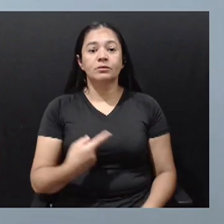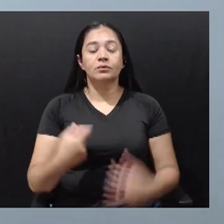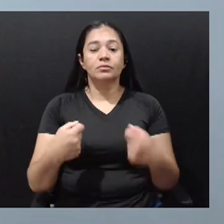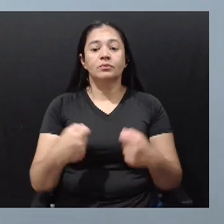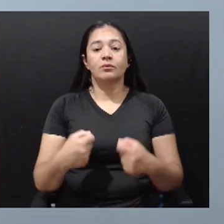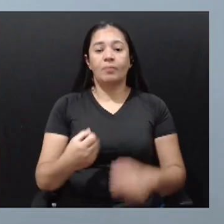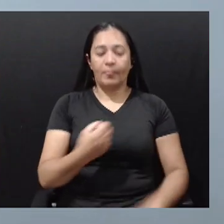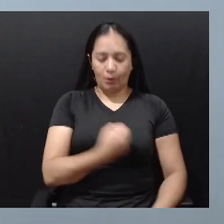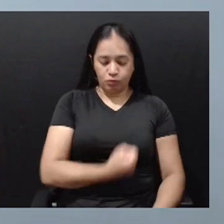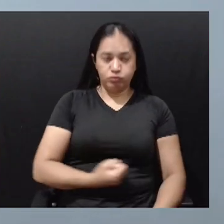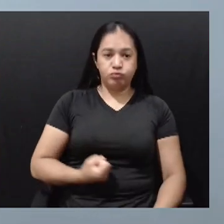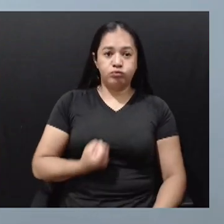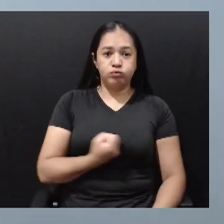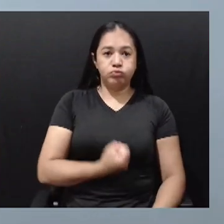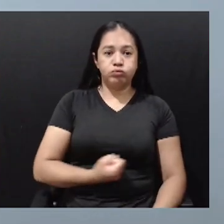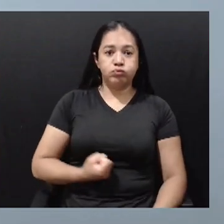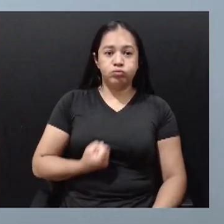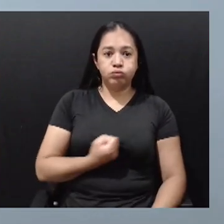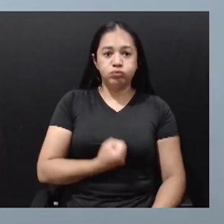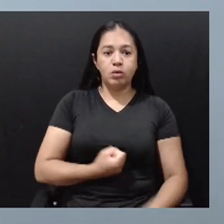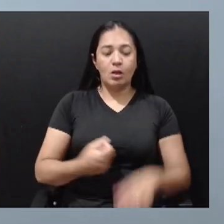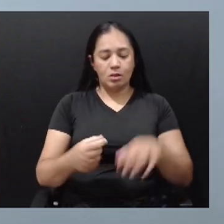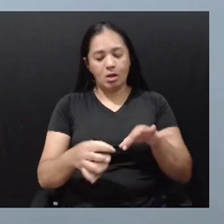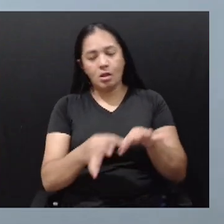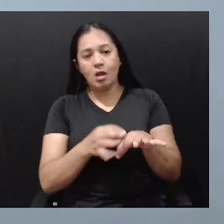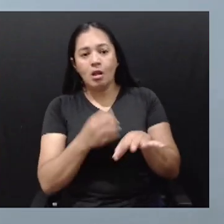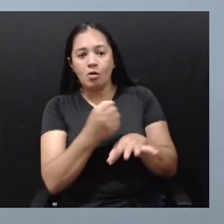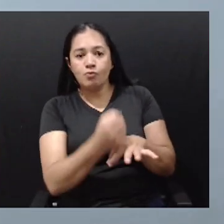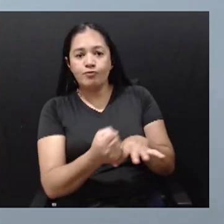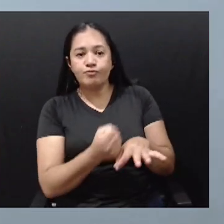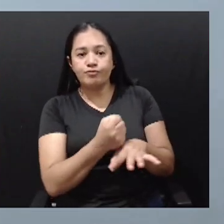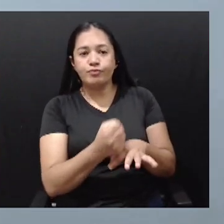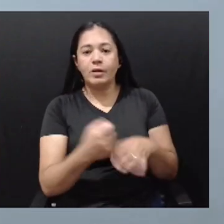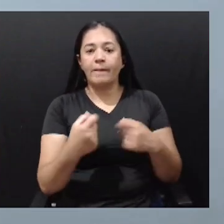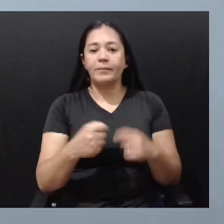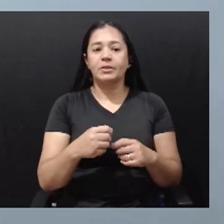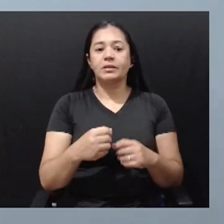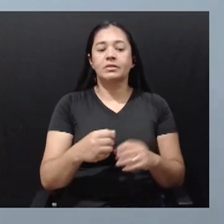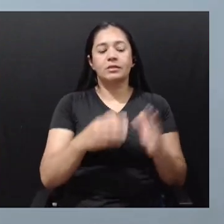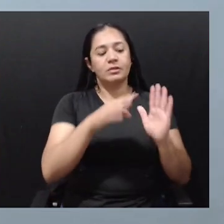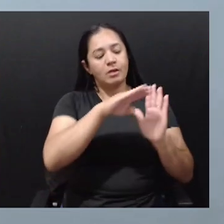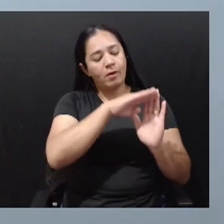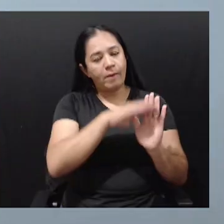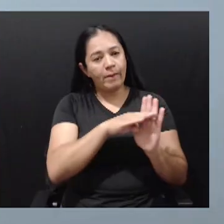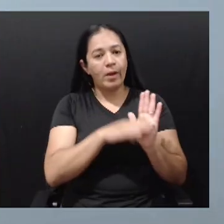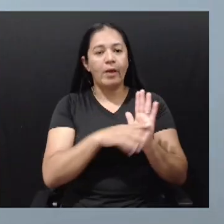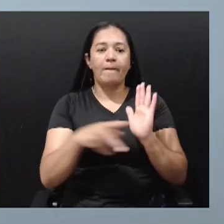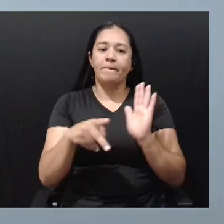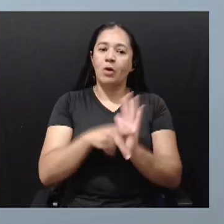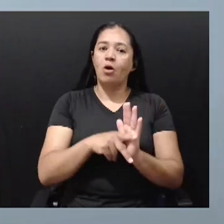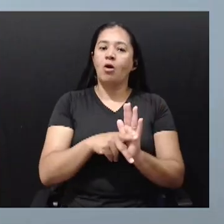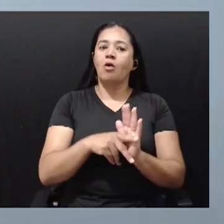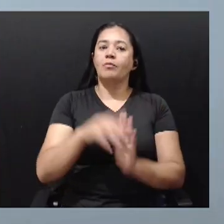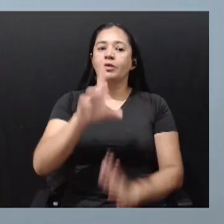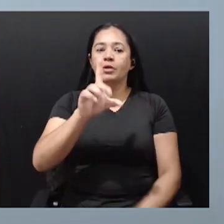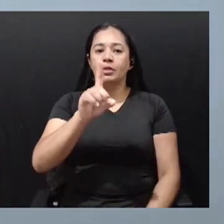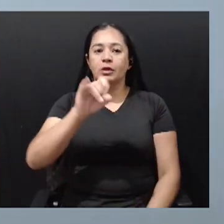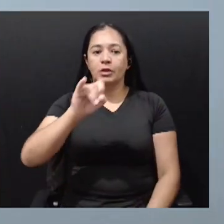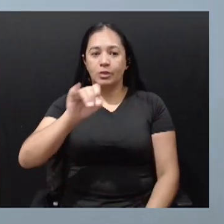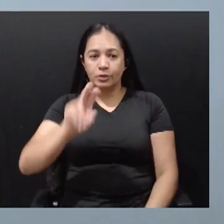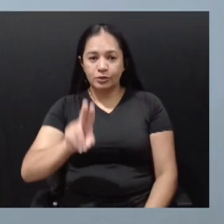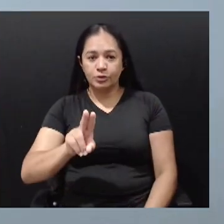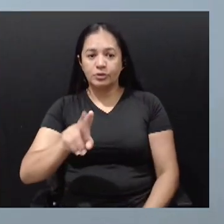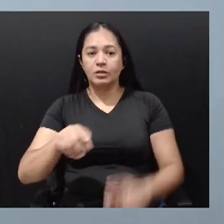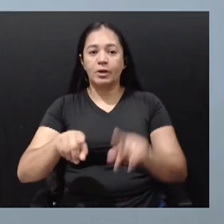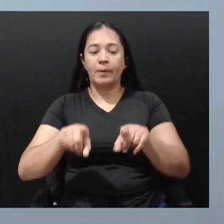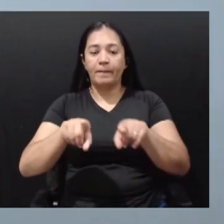transvaginal. Existe um protocolo para inserção de DIU e para esses métodos de longa duração, que inclui também uma ultrassonografia